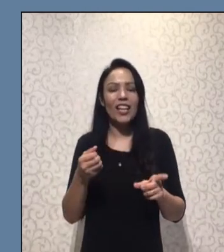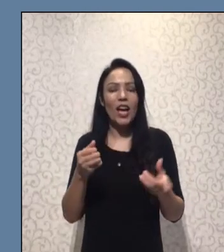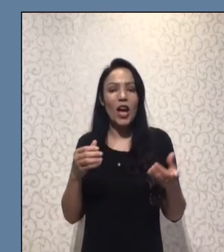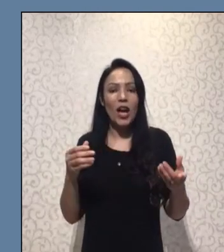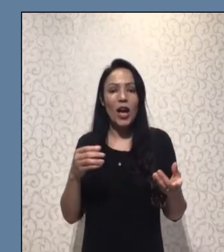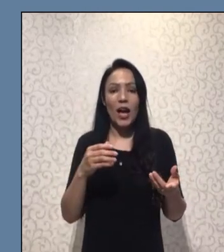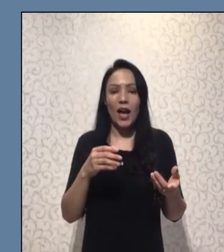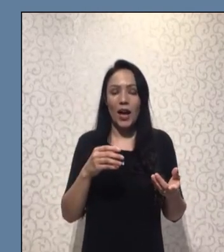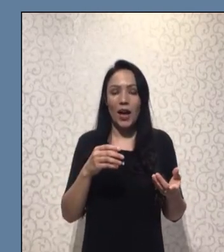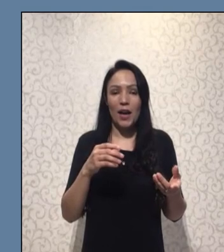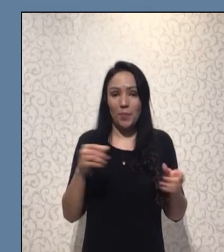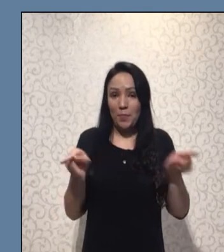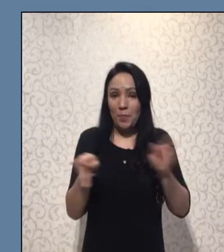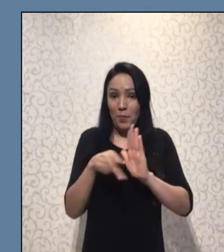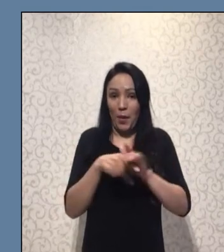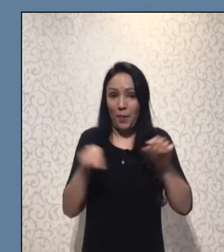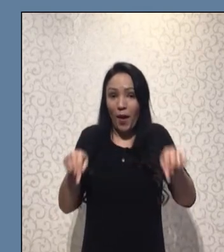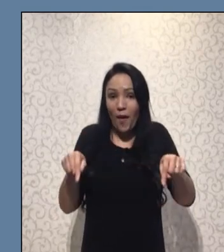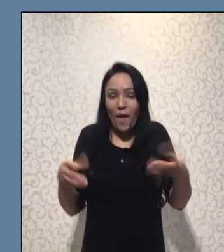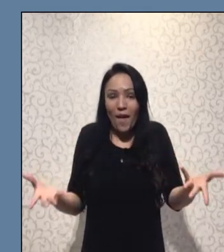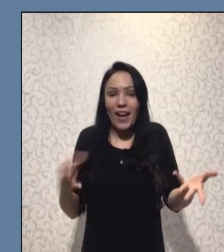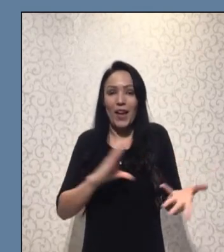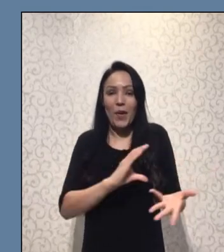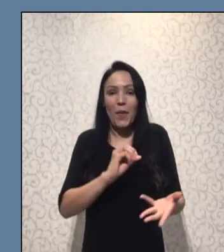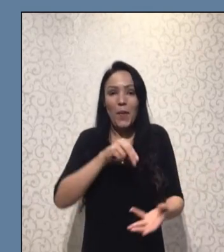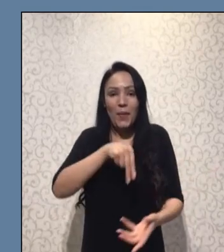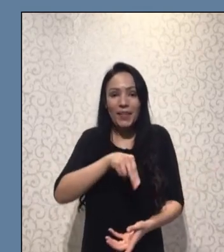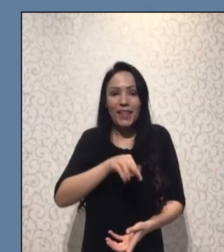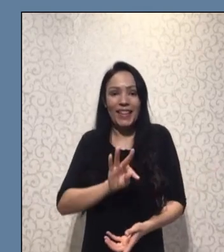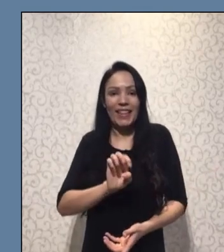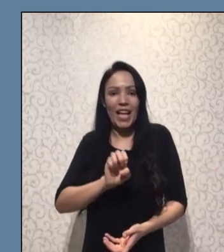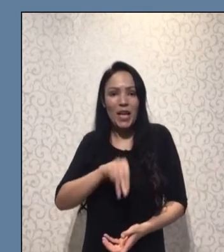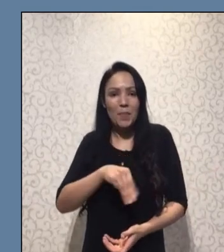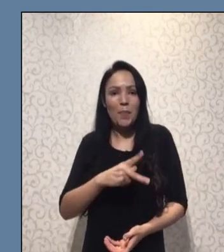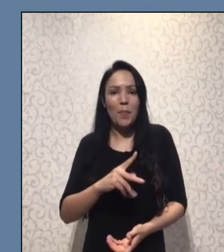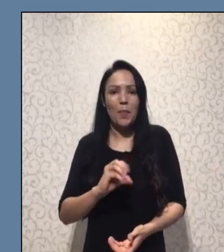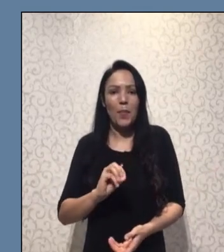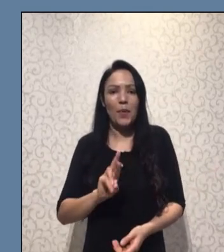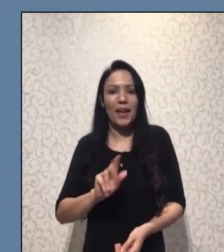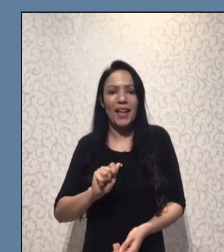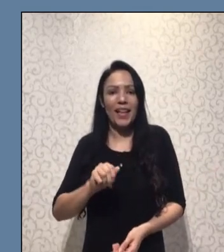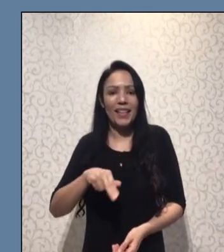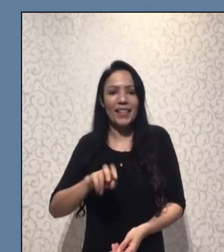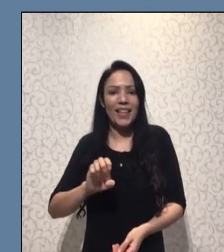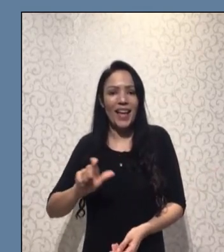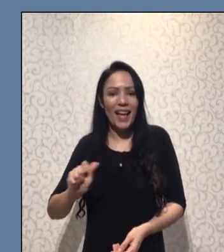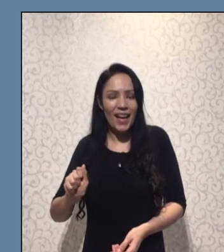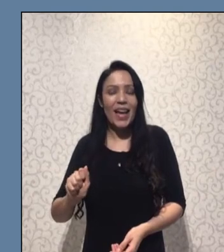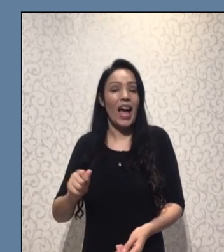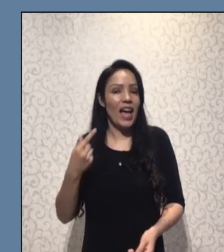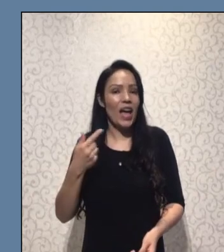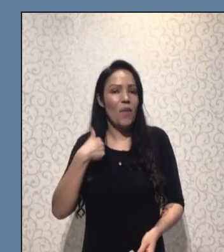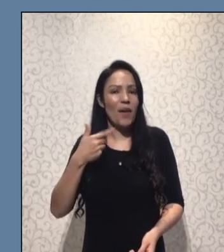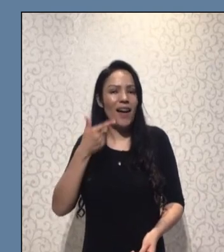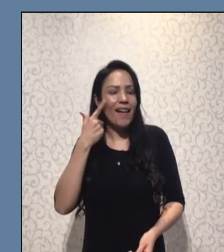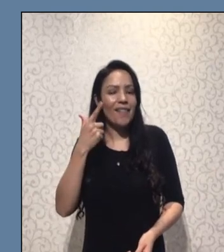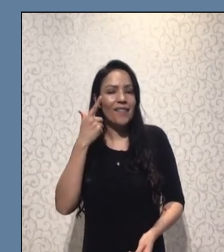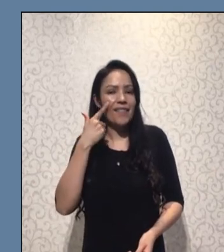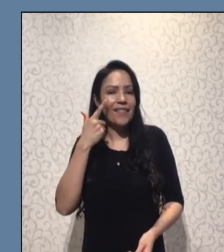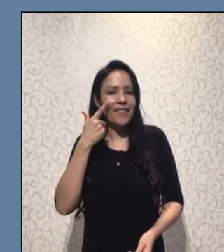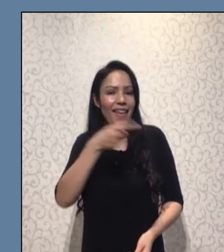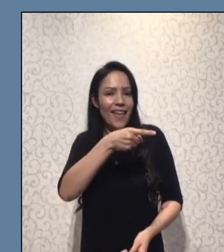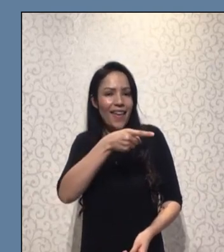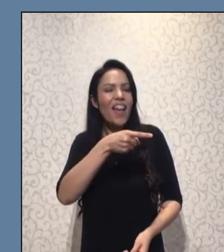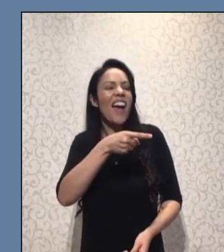né? Então, eu tenho algumas apostas, eu acho que uma parte significativa dessas apostas deu certo, sabe? E